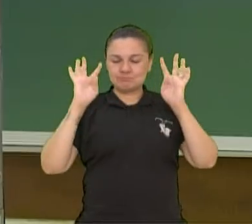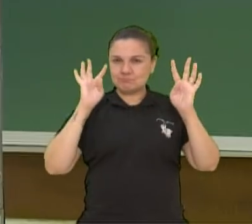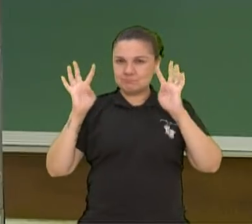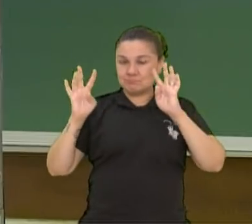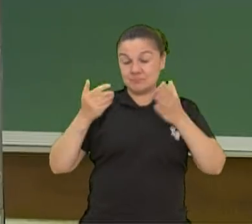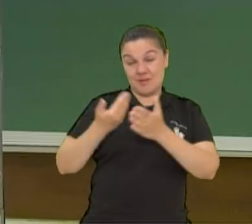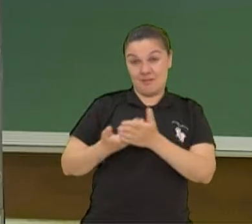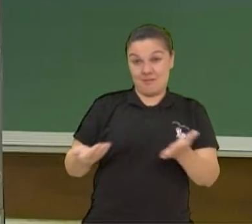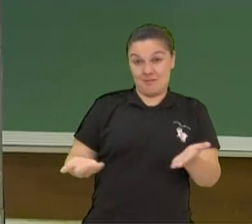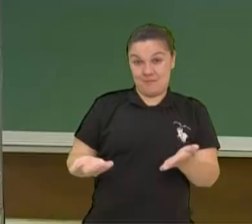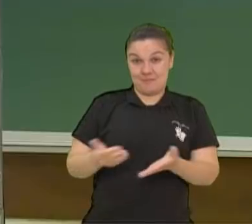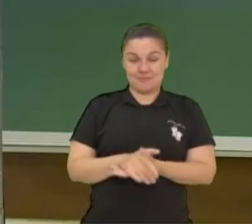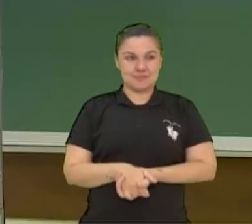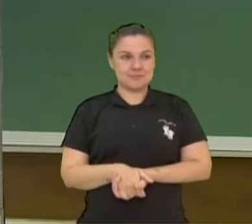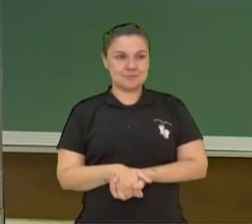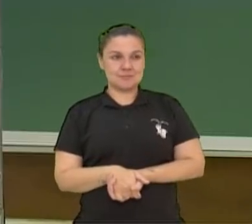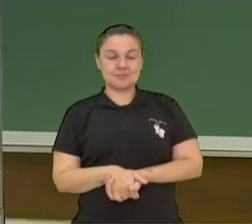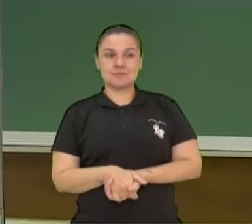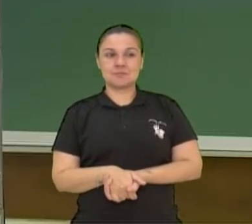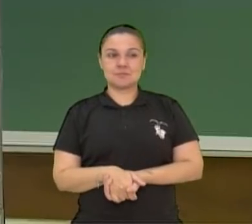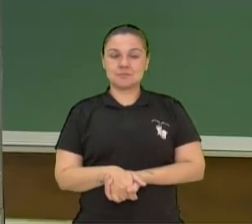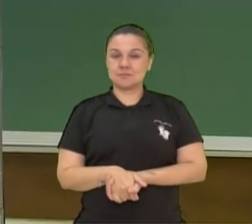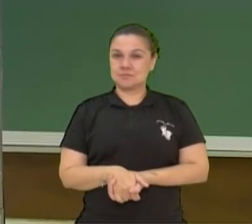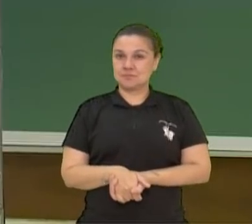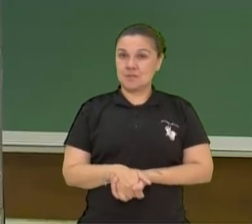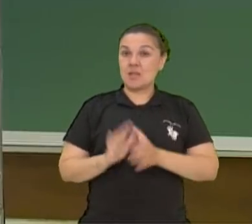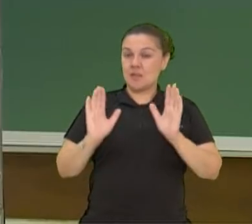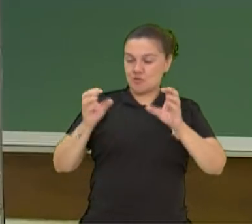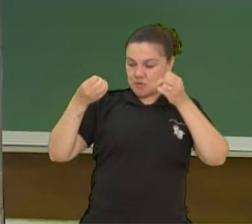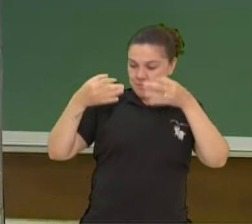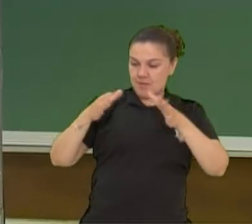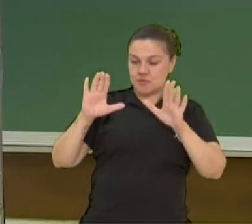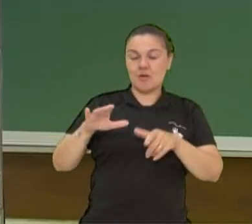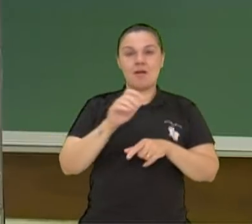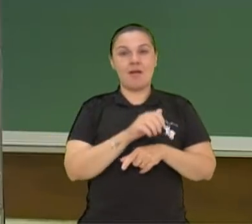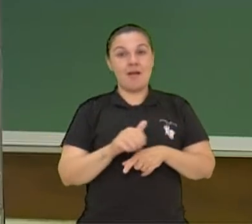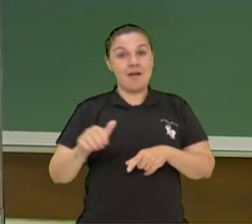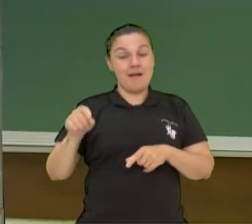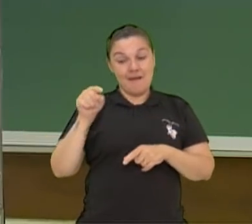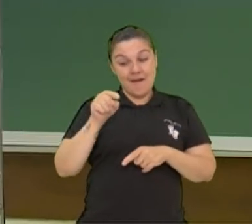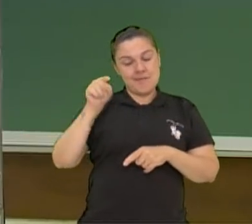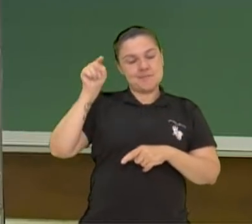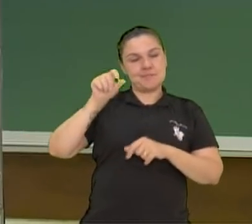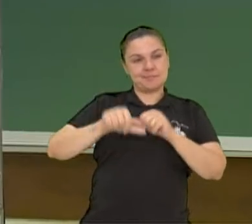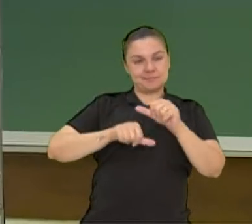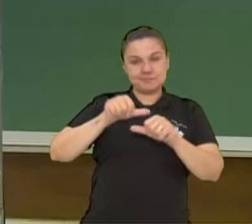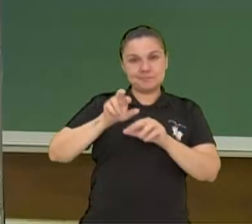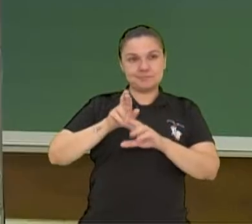de hoje, né? Então, a gente vai trabalhar de novo, como eu já anunciei, o acento diferencial.